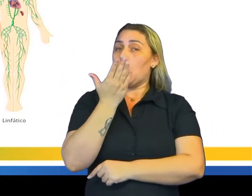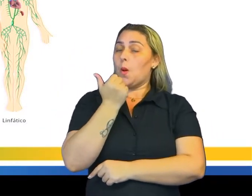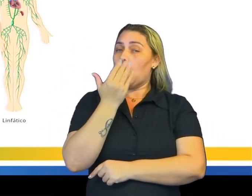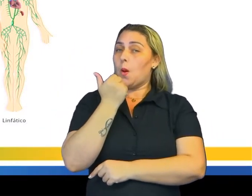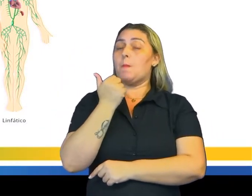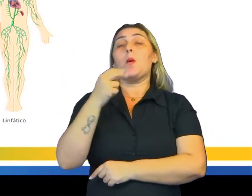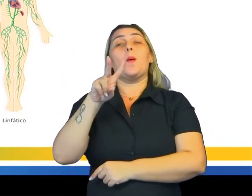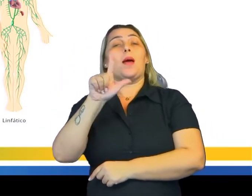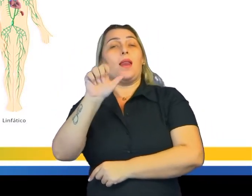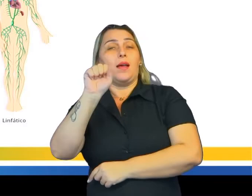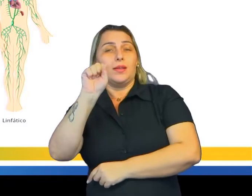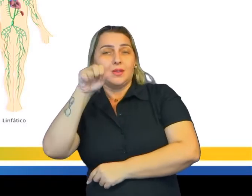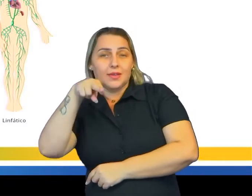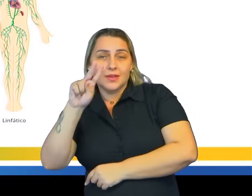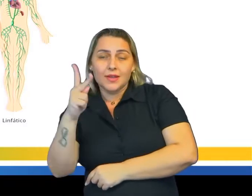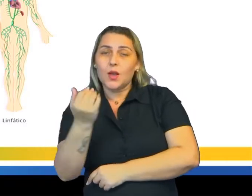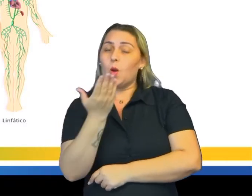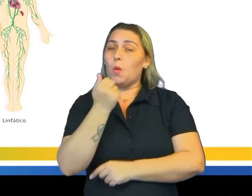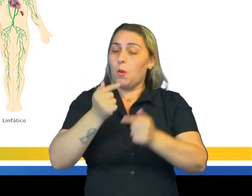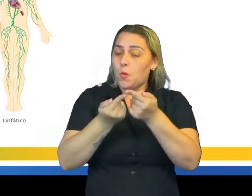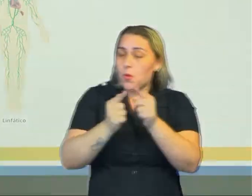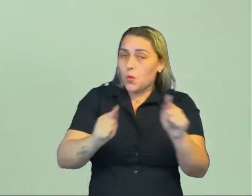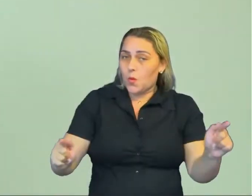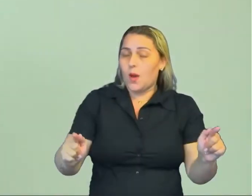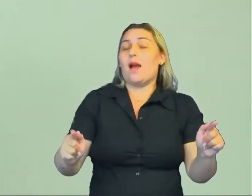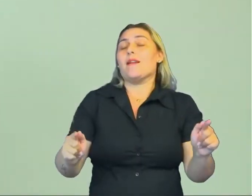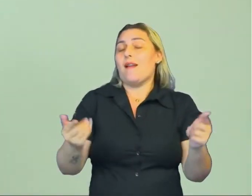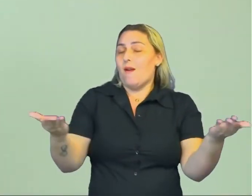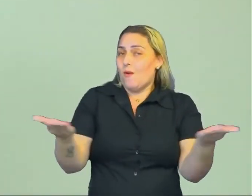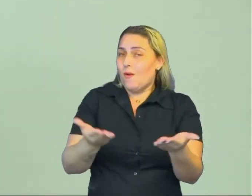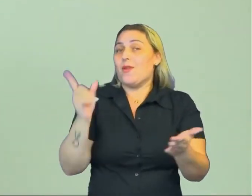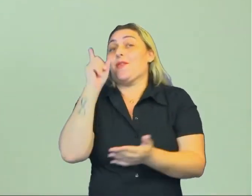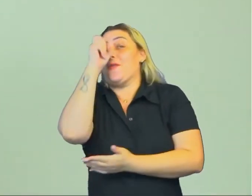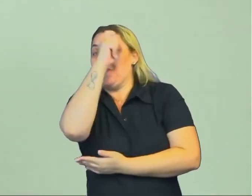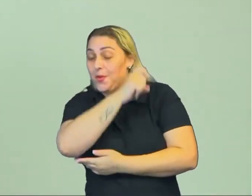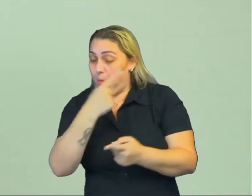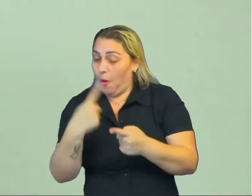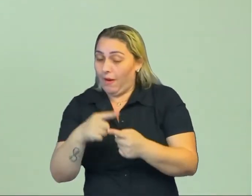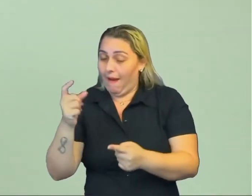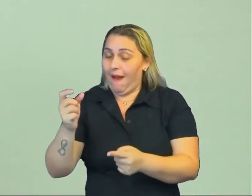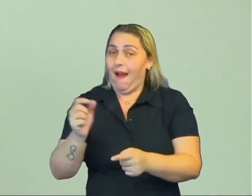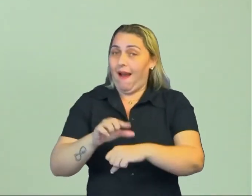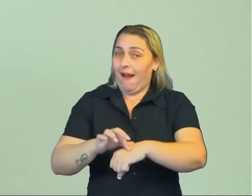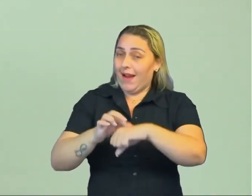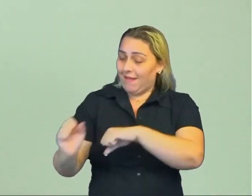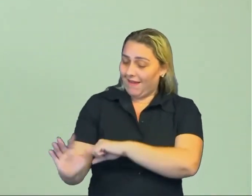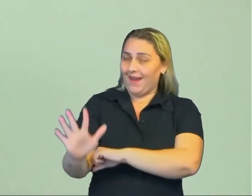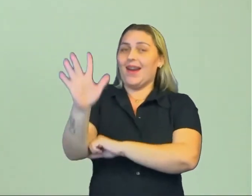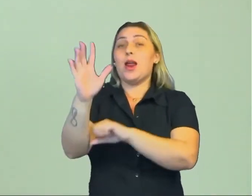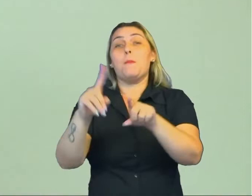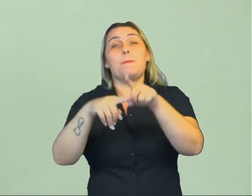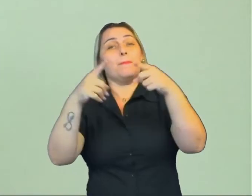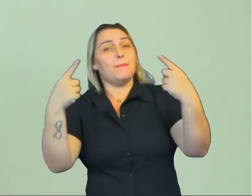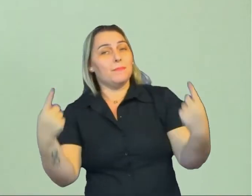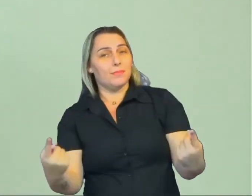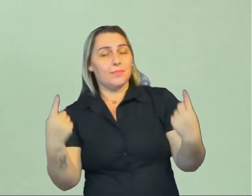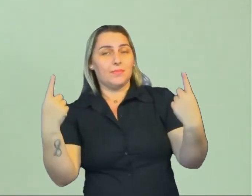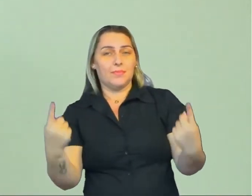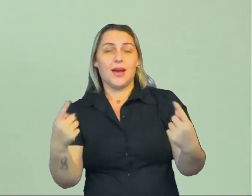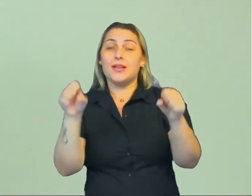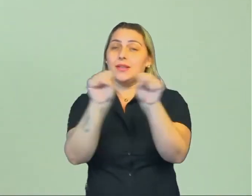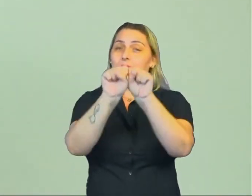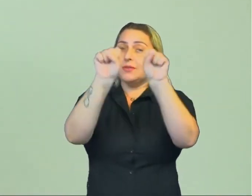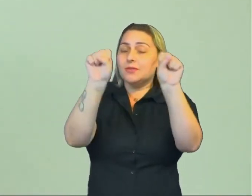de uma lasanha, de comer um churrasco de picanha, que hoje em dia está difícil, até ver a picanha, imagine comer, mas é